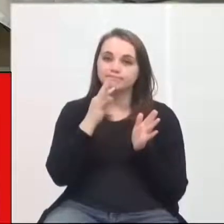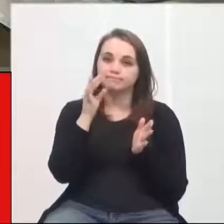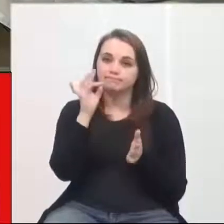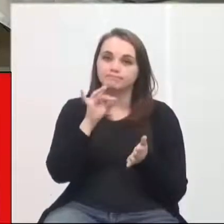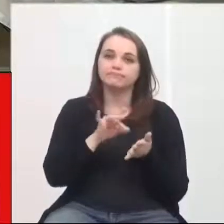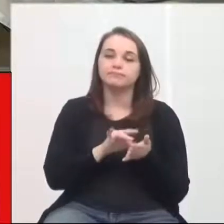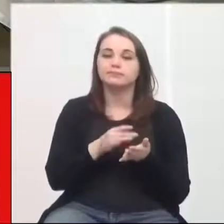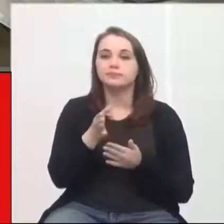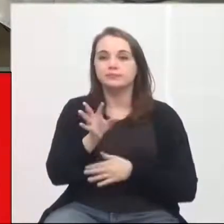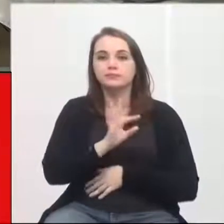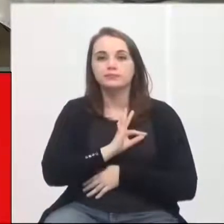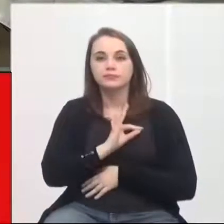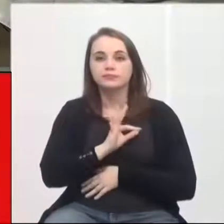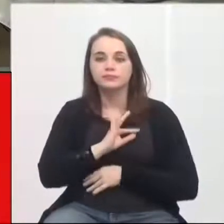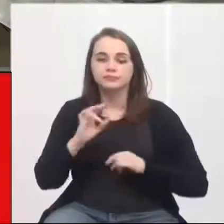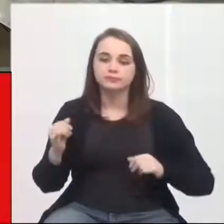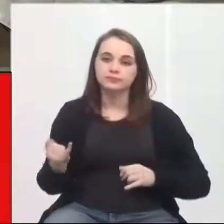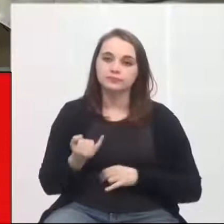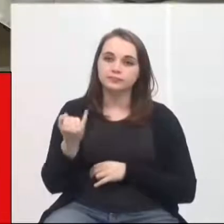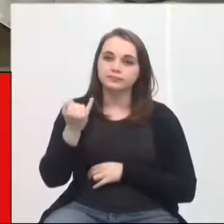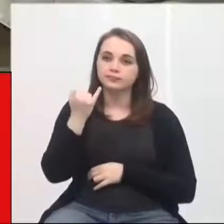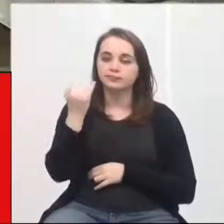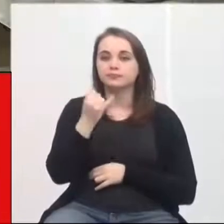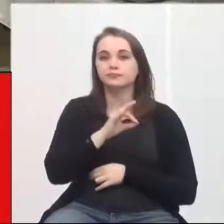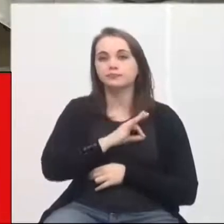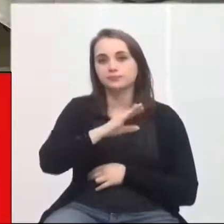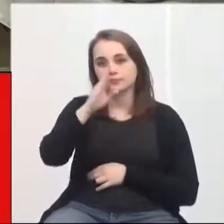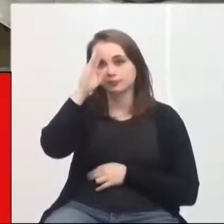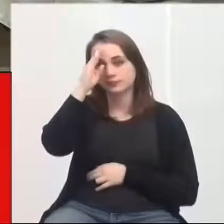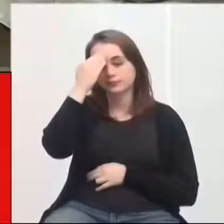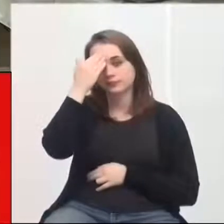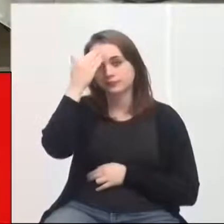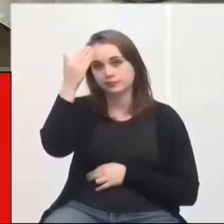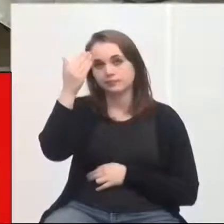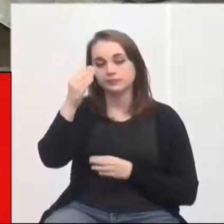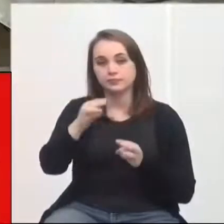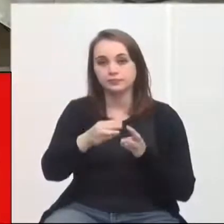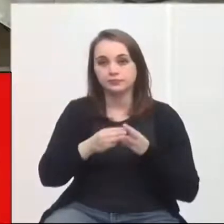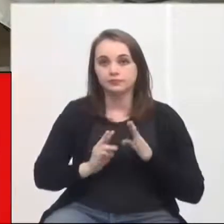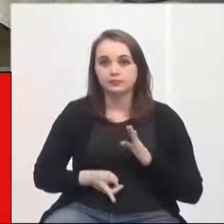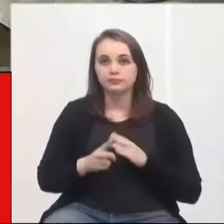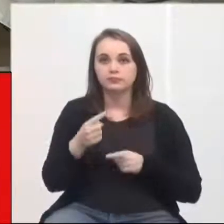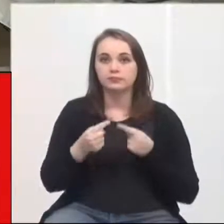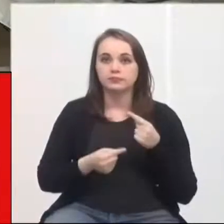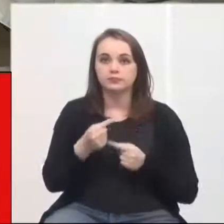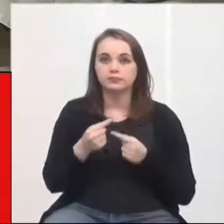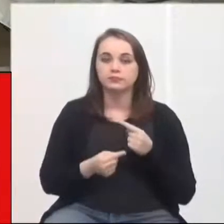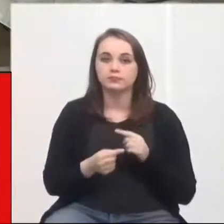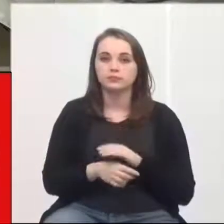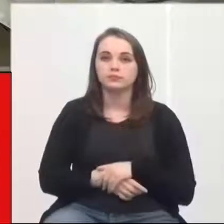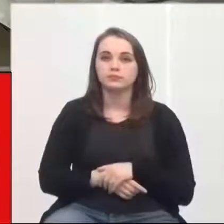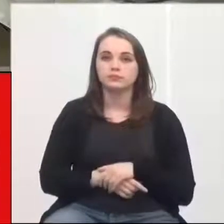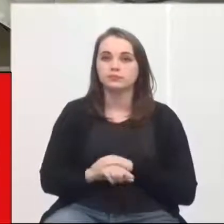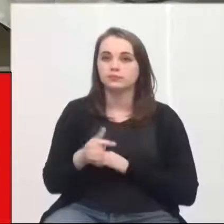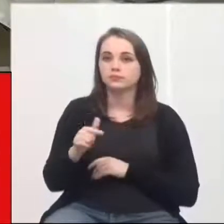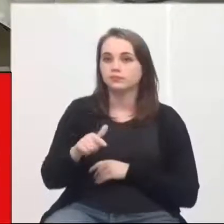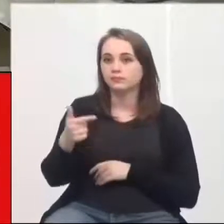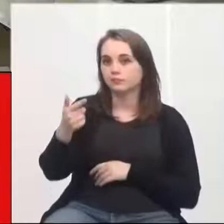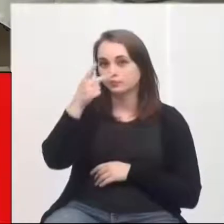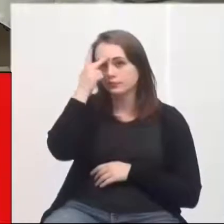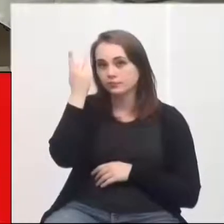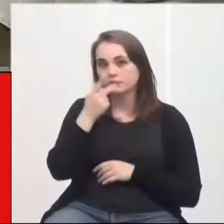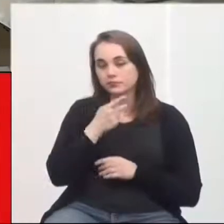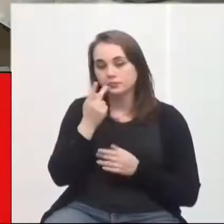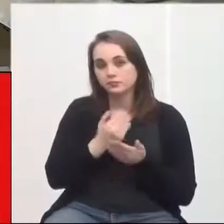a esse valoroso soldado da Polícia Militar. Muito obrigado. A moção continua em discussão. Não havendo mais